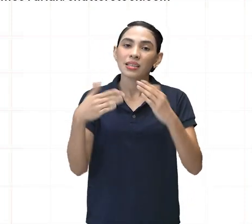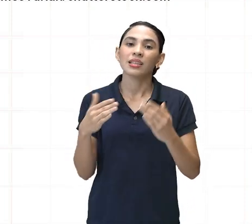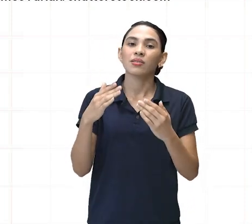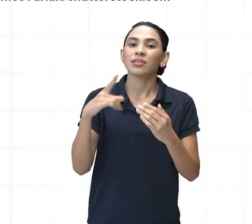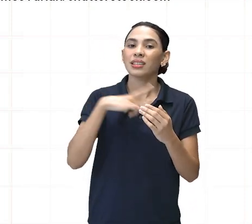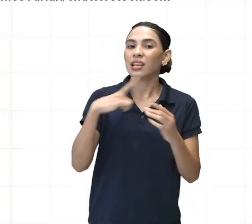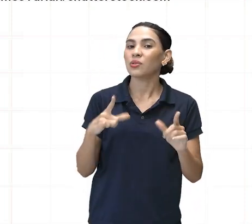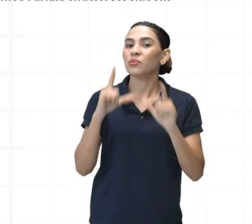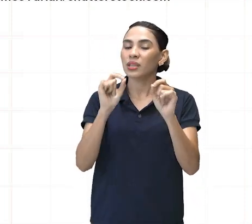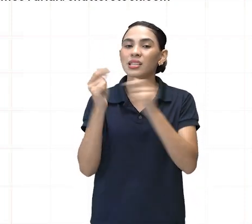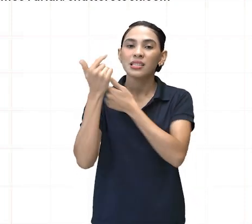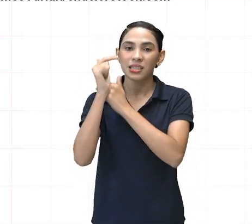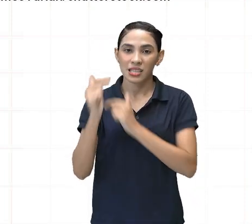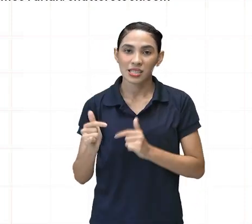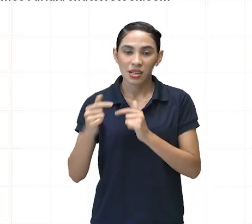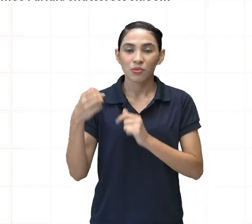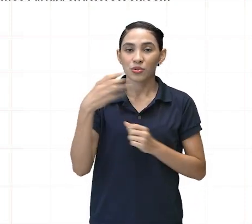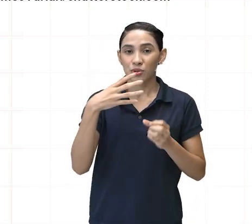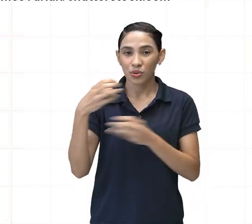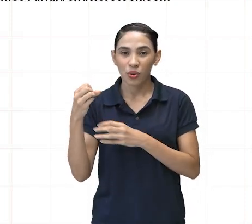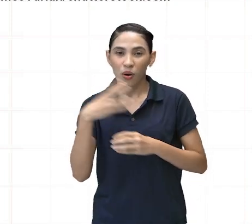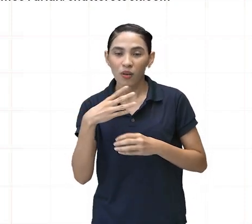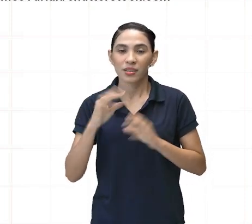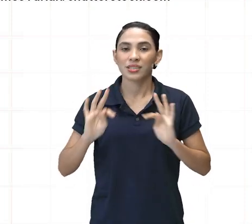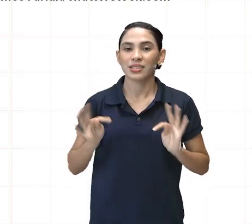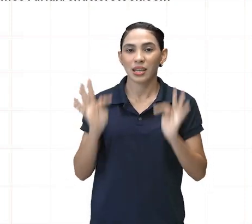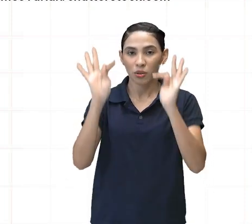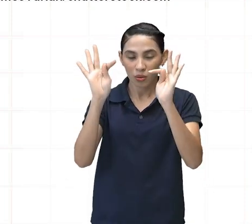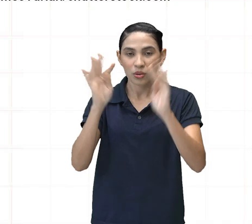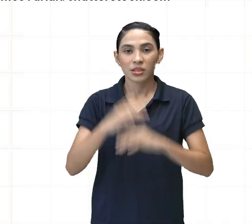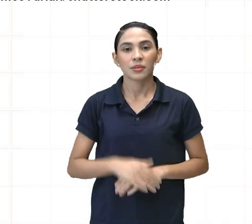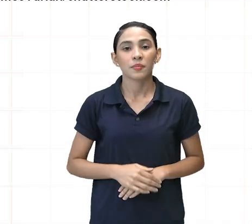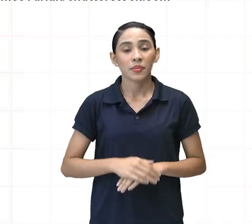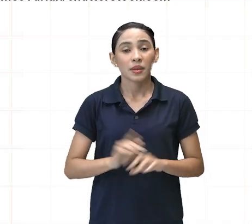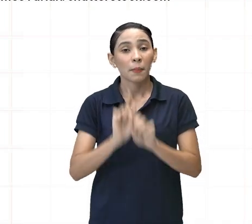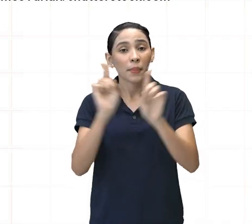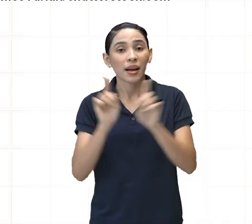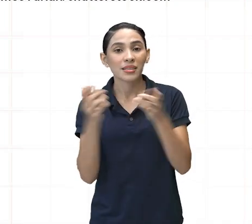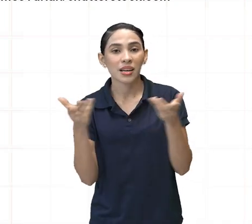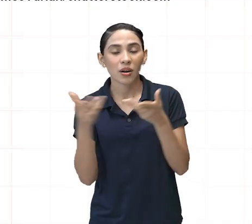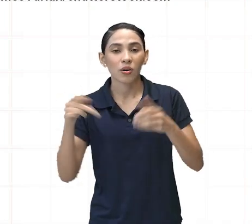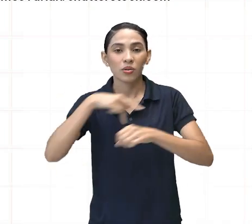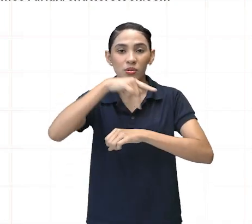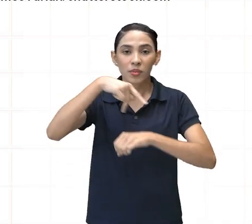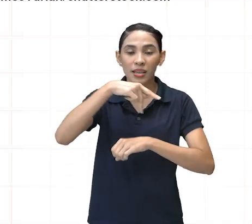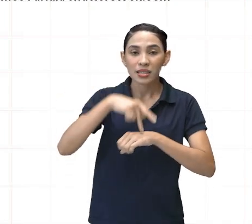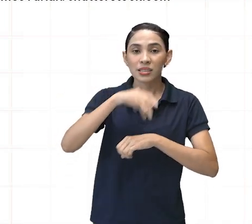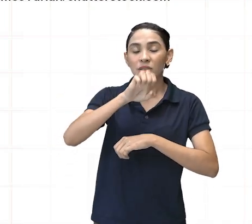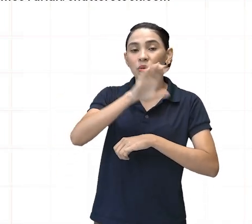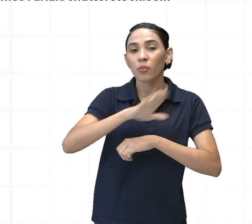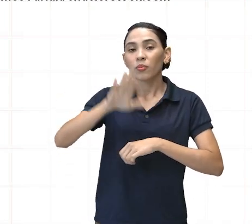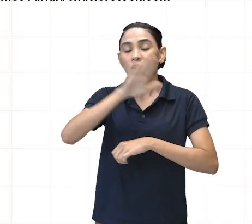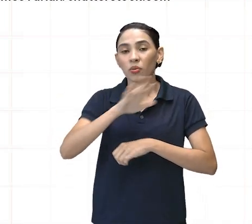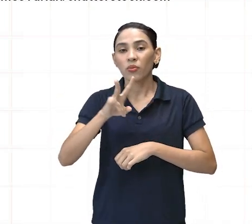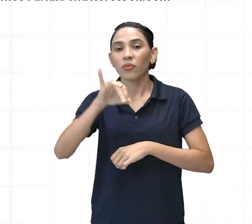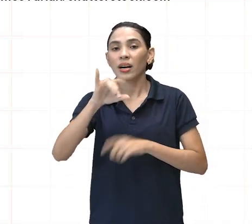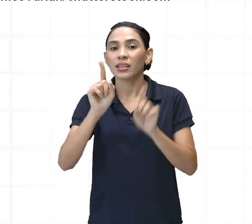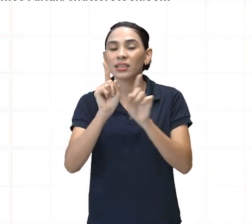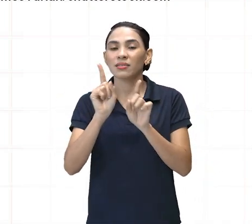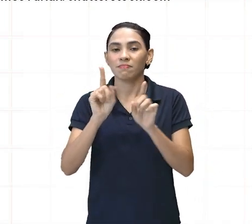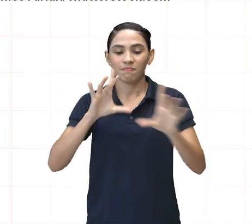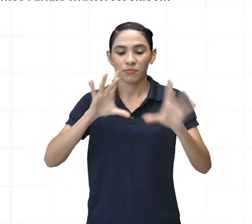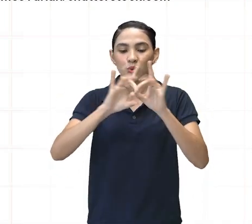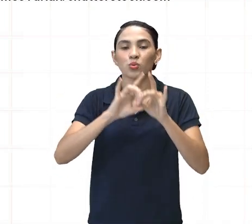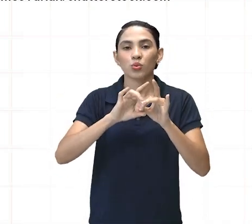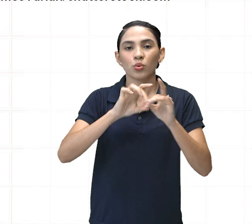tendo essa tradição de inovação tecnológica. Agora, os países europeus que fazem parte da